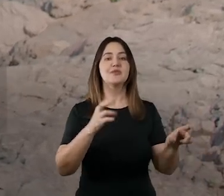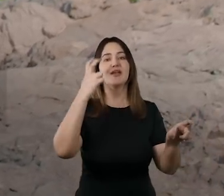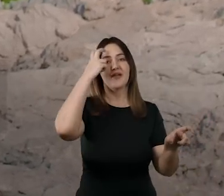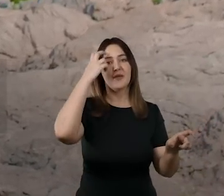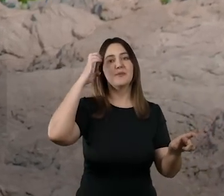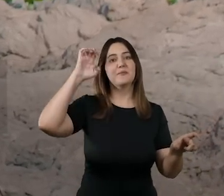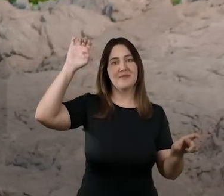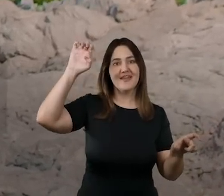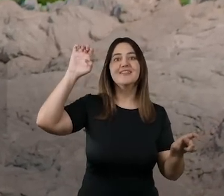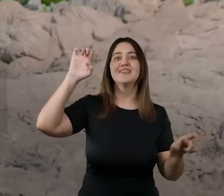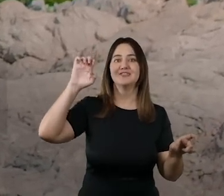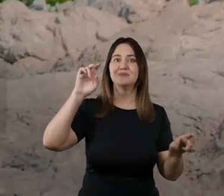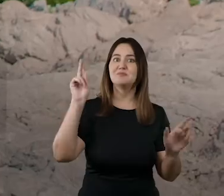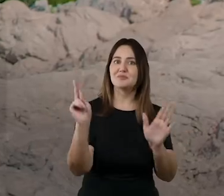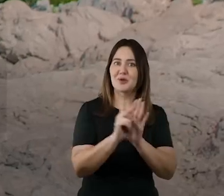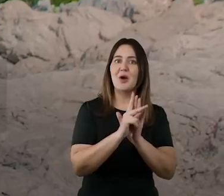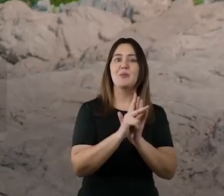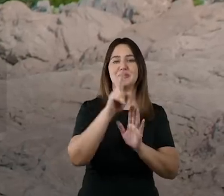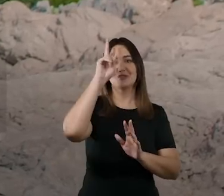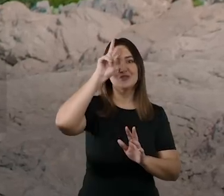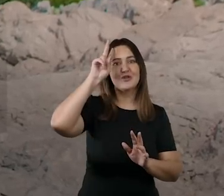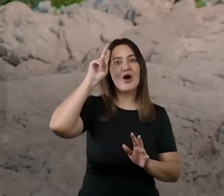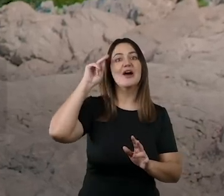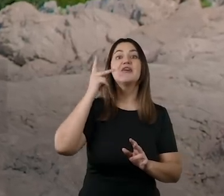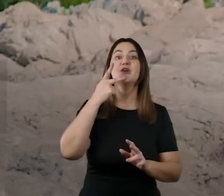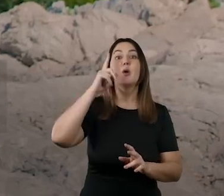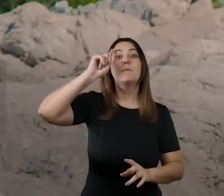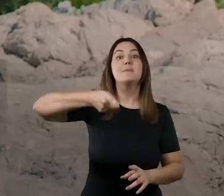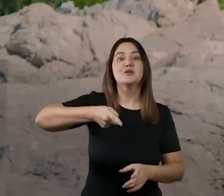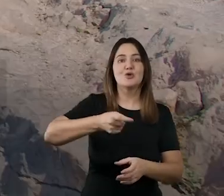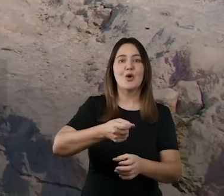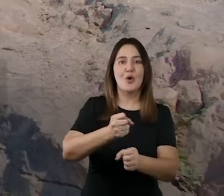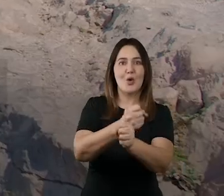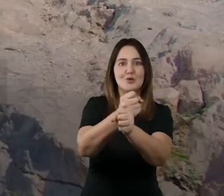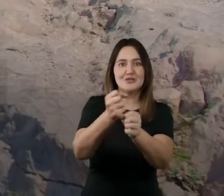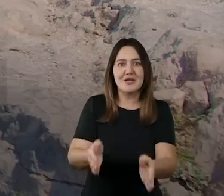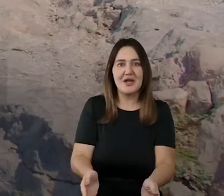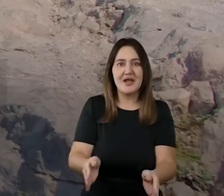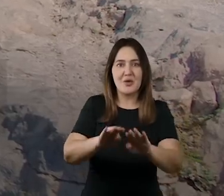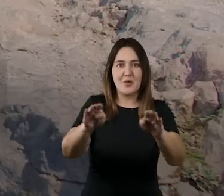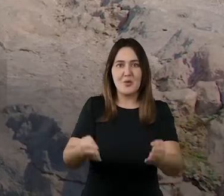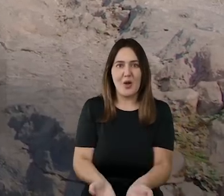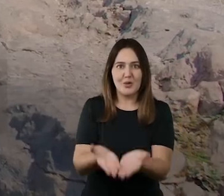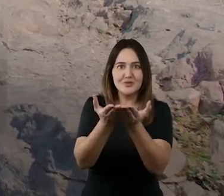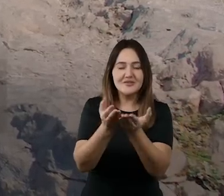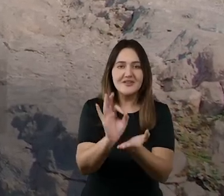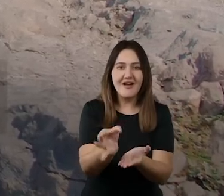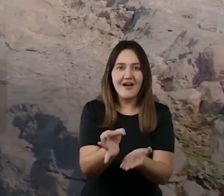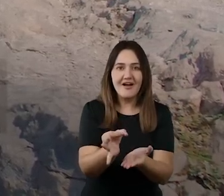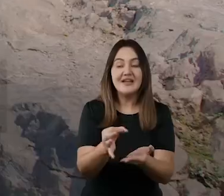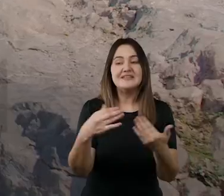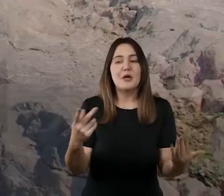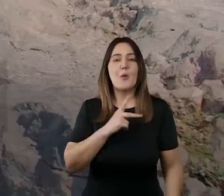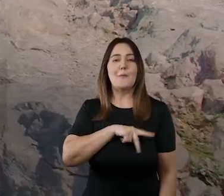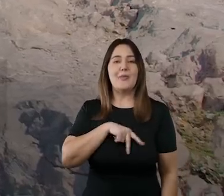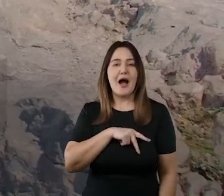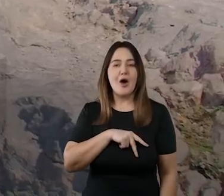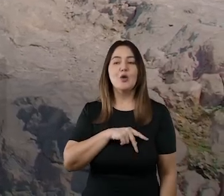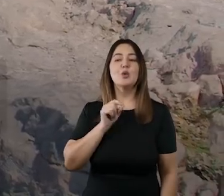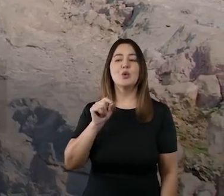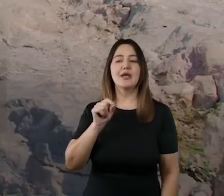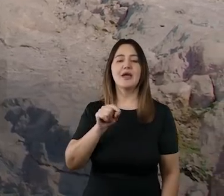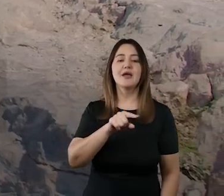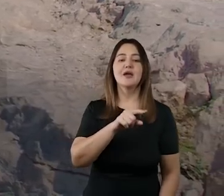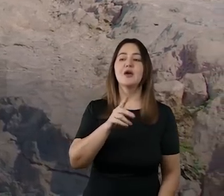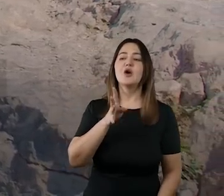mesmo Epimênides da história do altar ao Deus desconhecido. Ele partiu do conhecido para o desconhecido